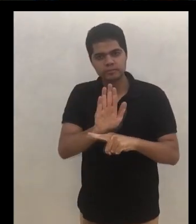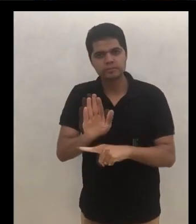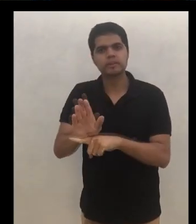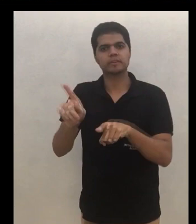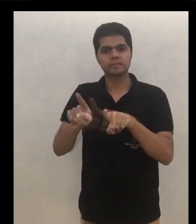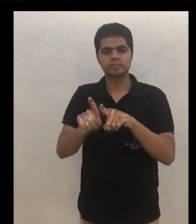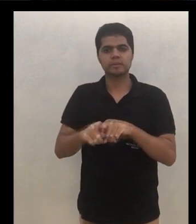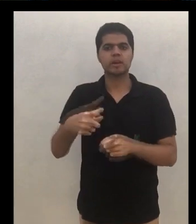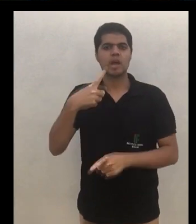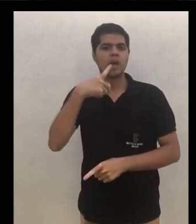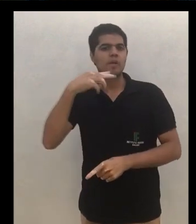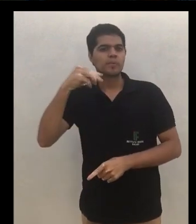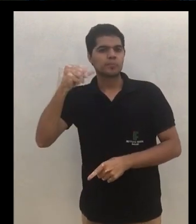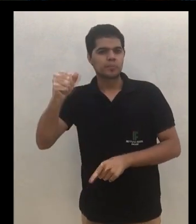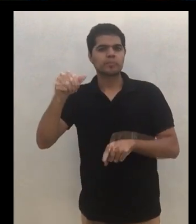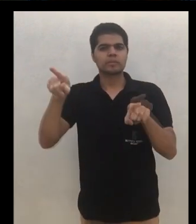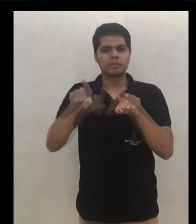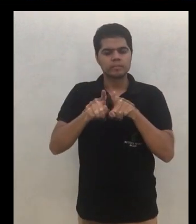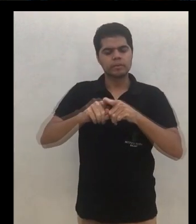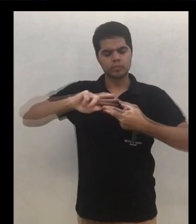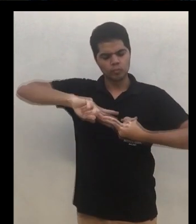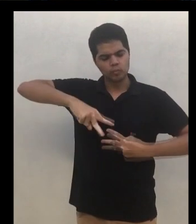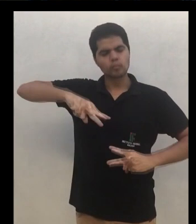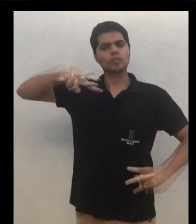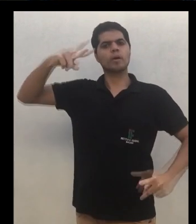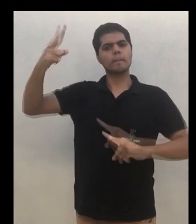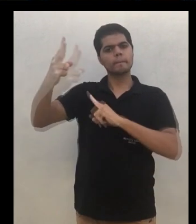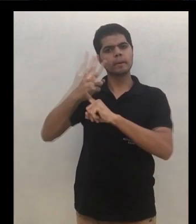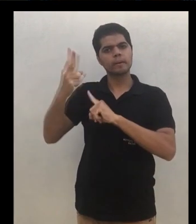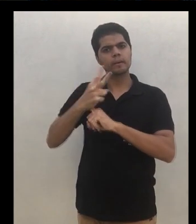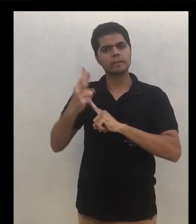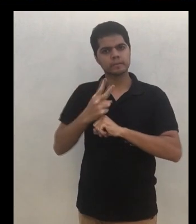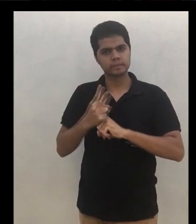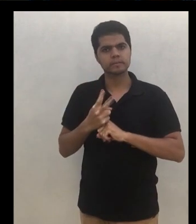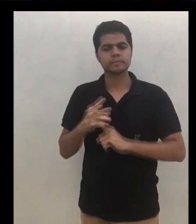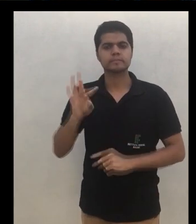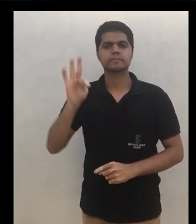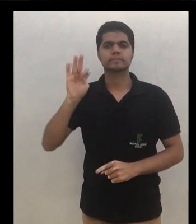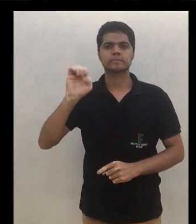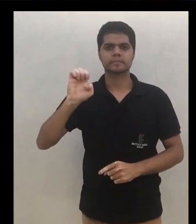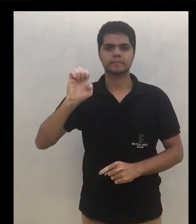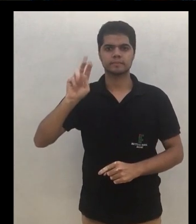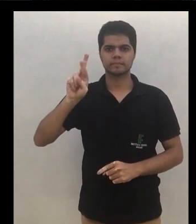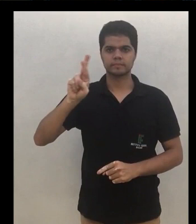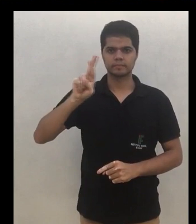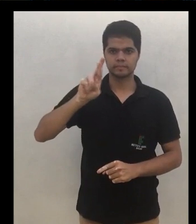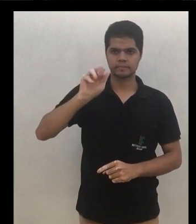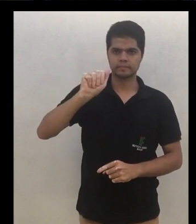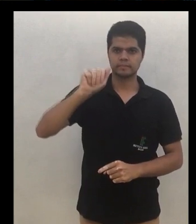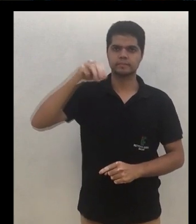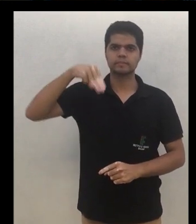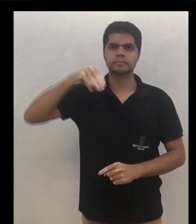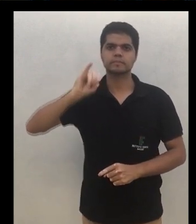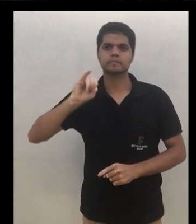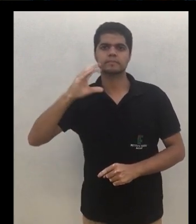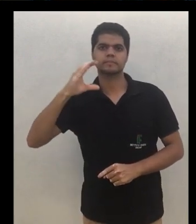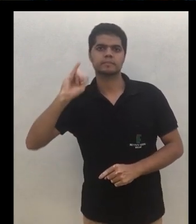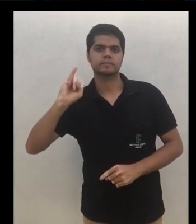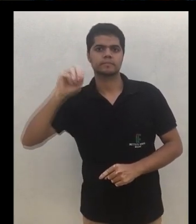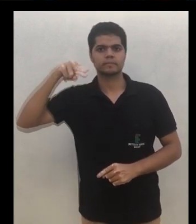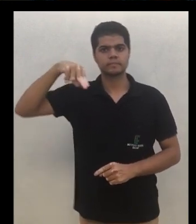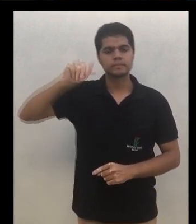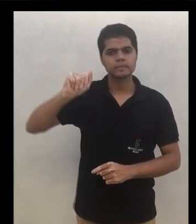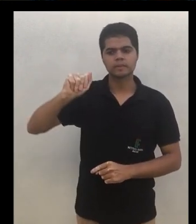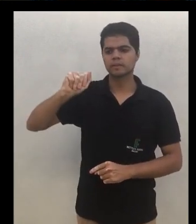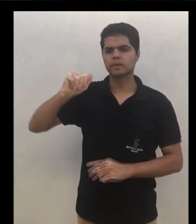limão, muito utilizado também para o sistema imune. A terramicina, tudo natural, gente. Olha, se vocês fizerem